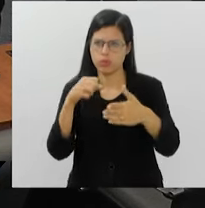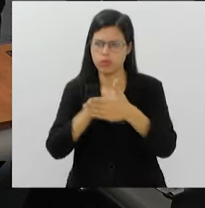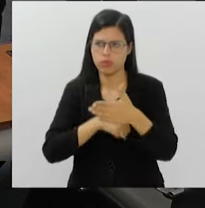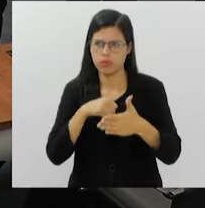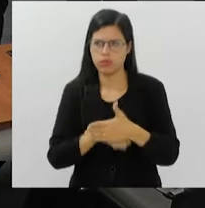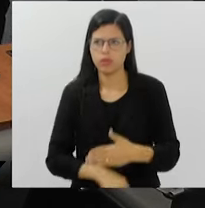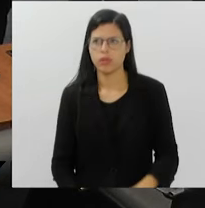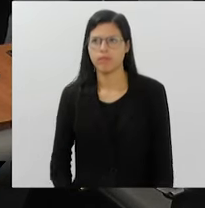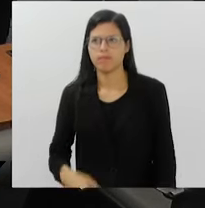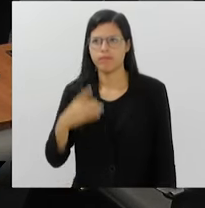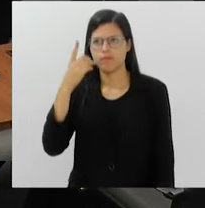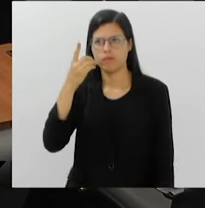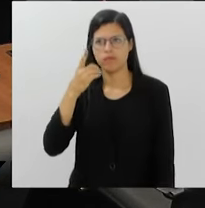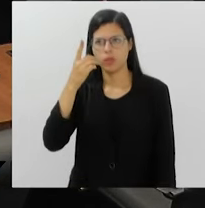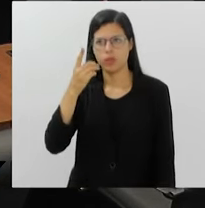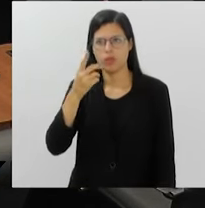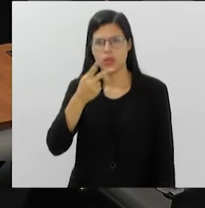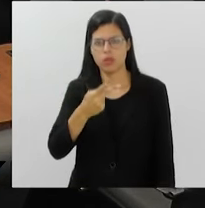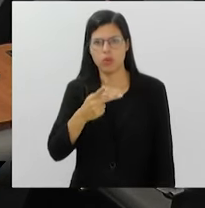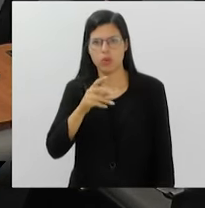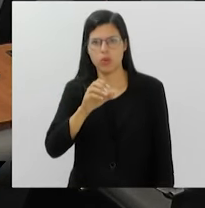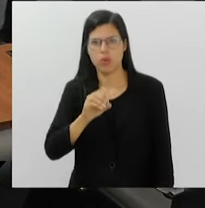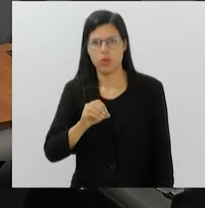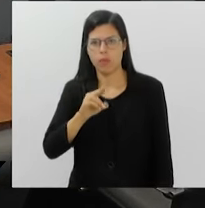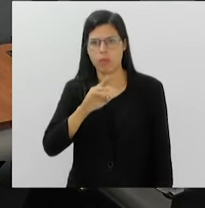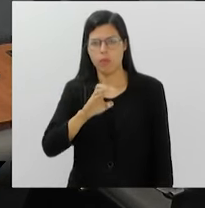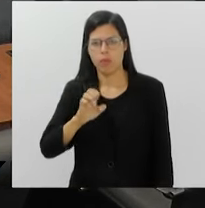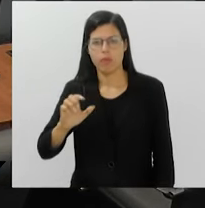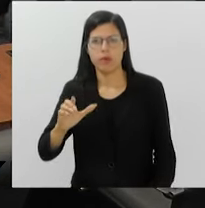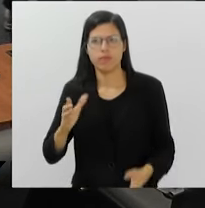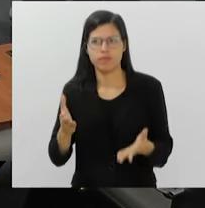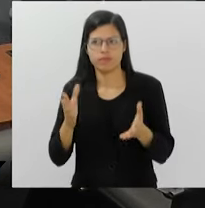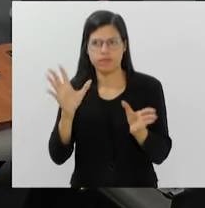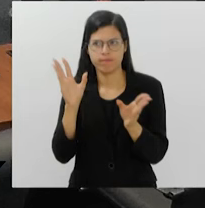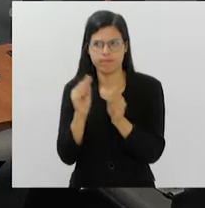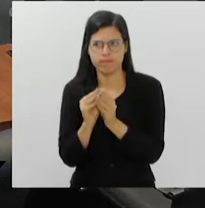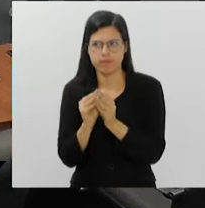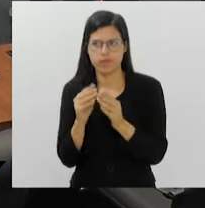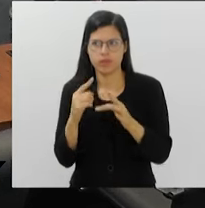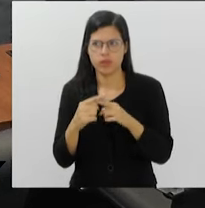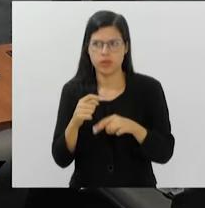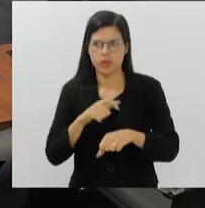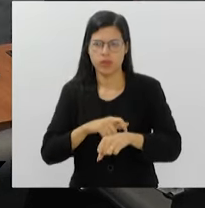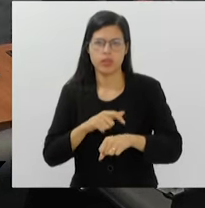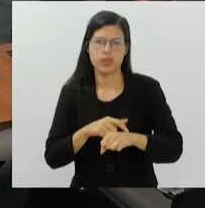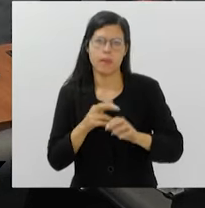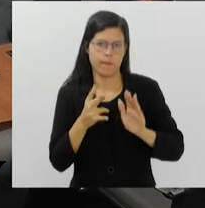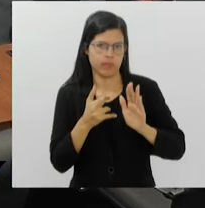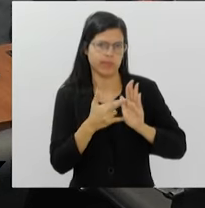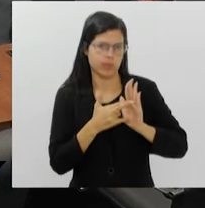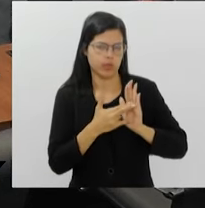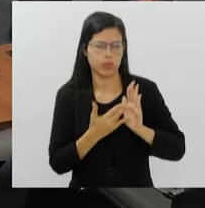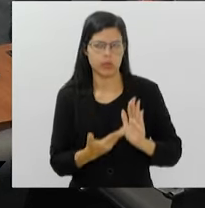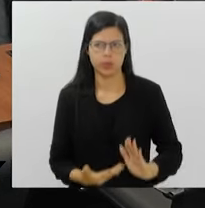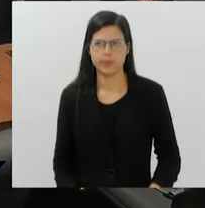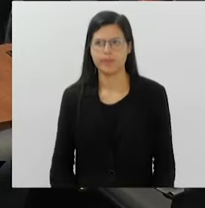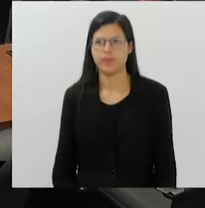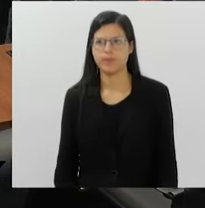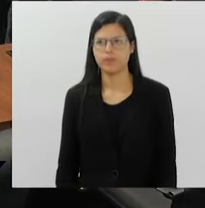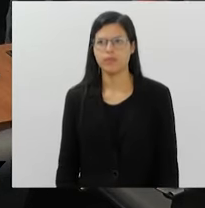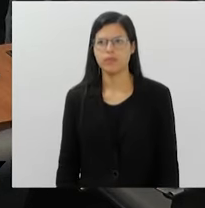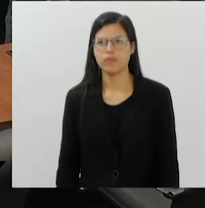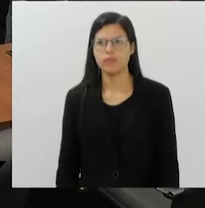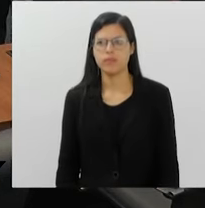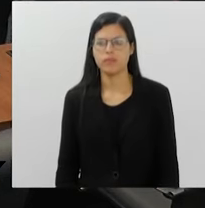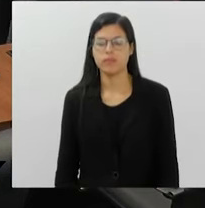Deputado Popel. Presidente. Eu queria brevidade por conta do tempo regimental. Presidente, tenho recebido de maneira